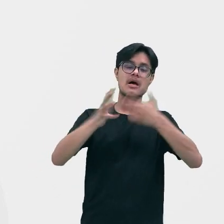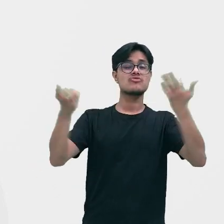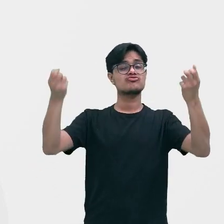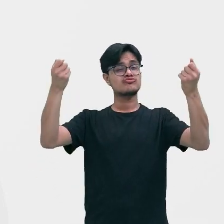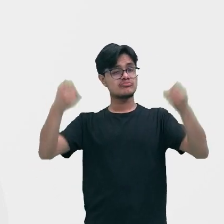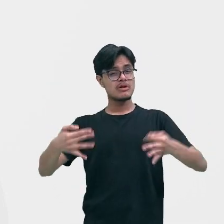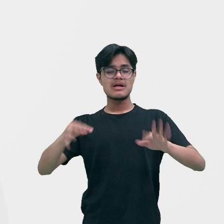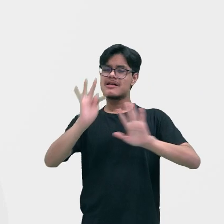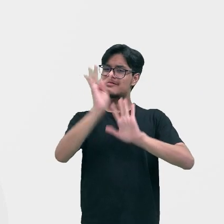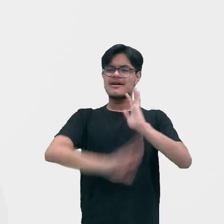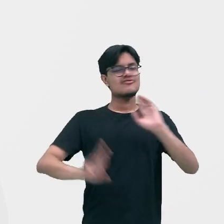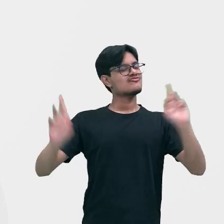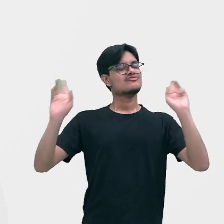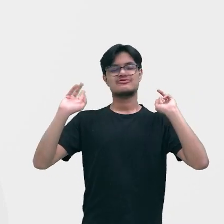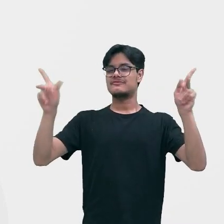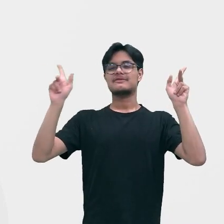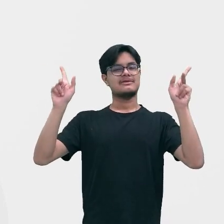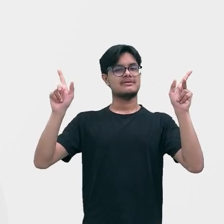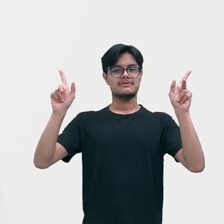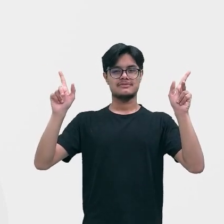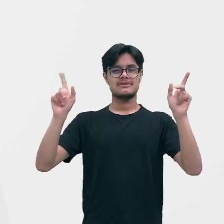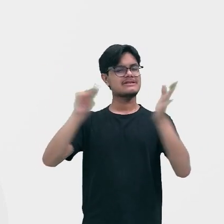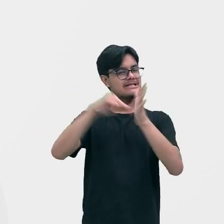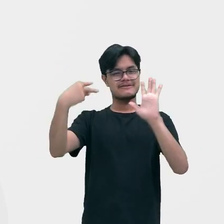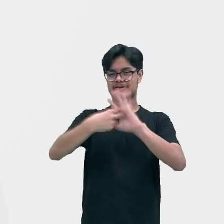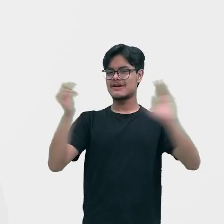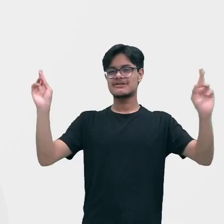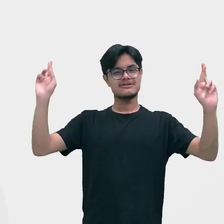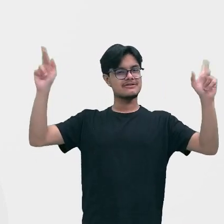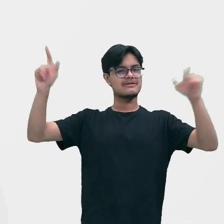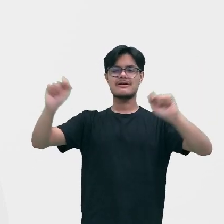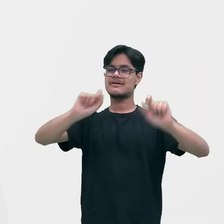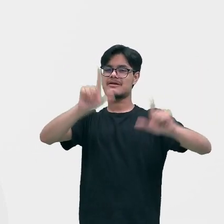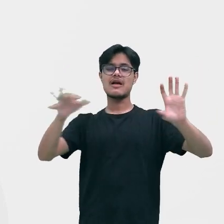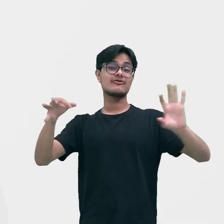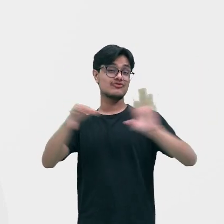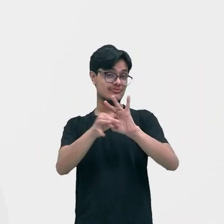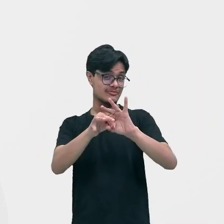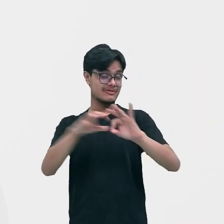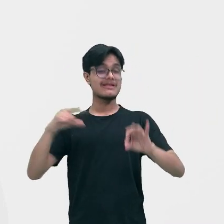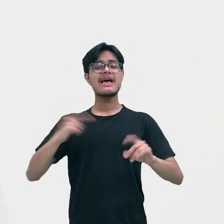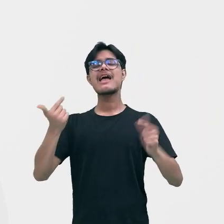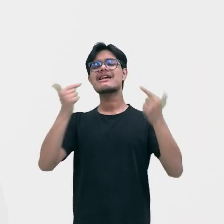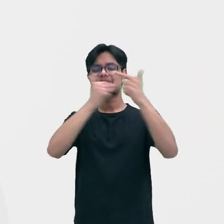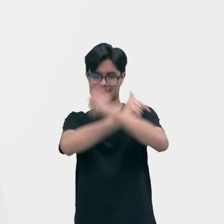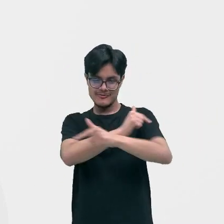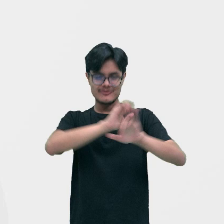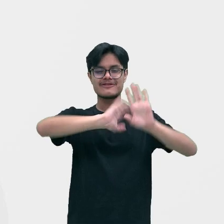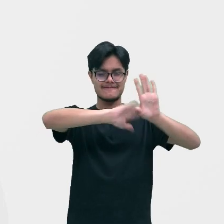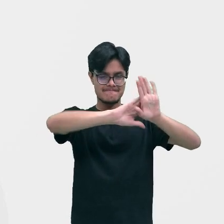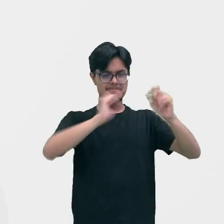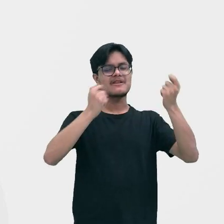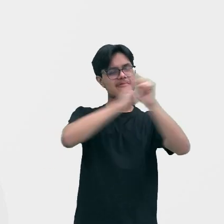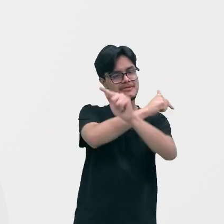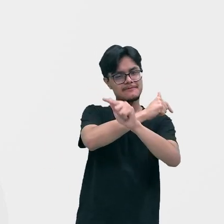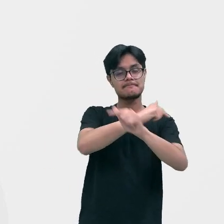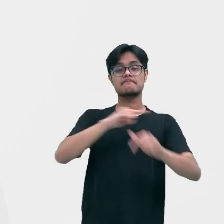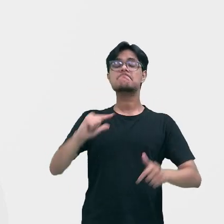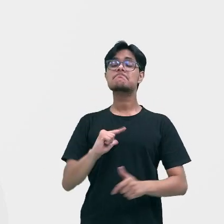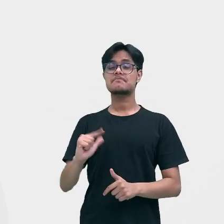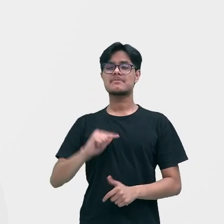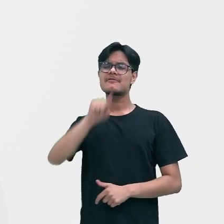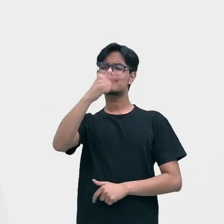o texto diz outra coisa, né? E, colocados em junção, trazem o contraste que vai te